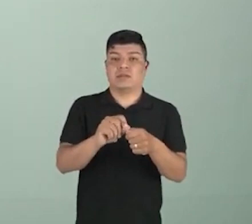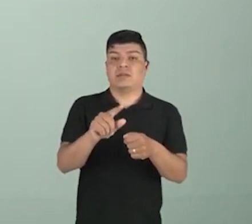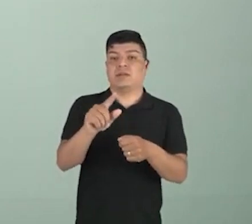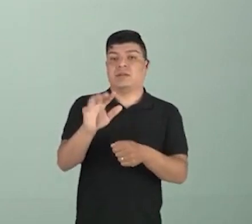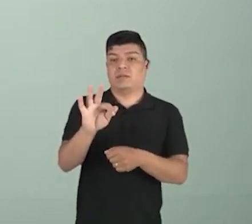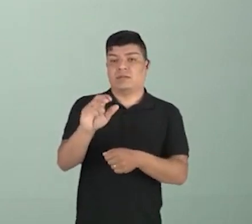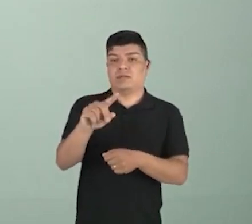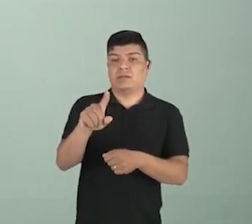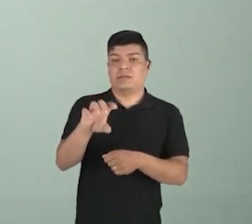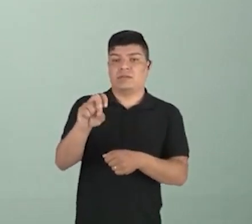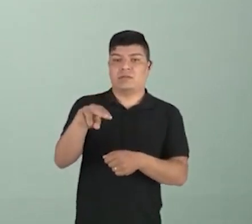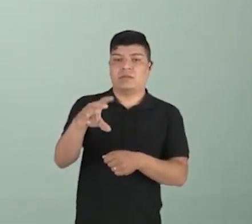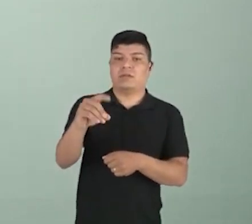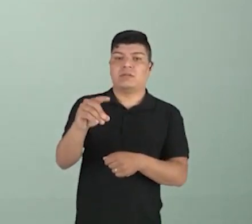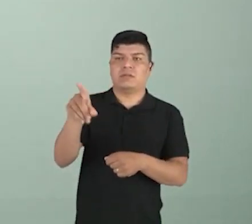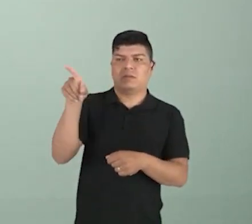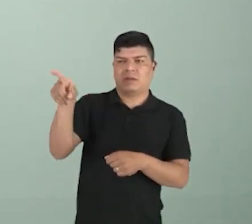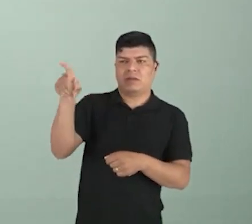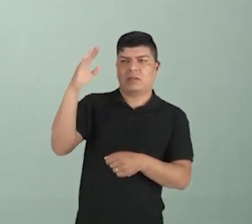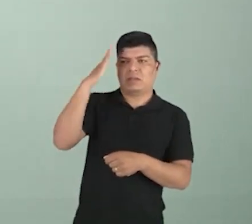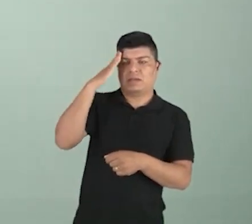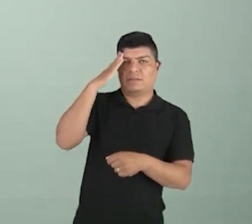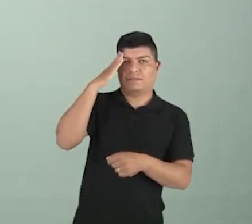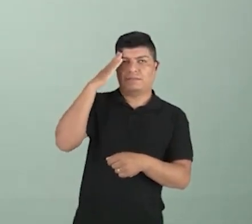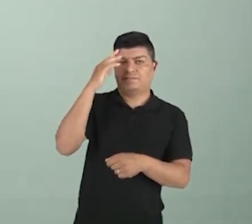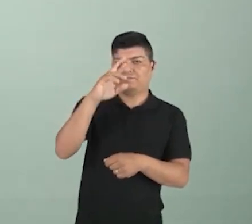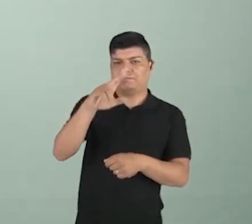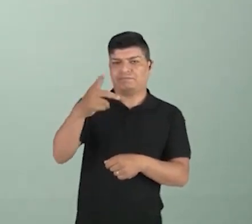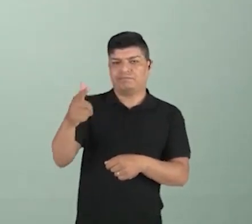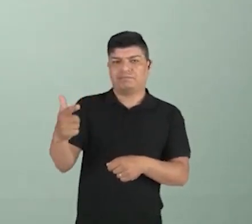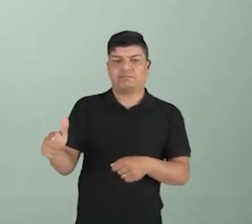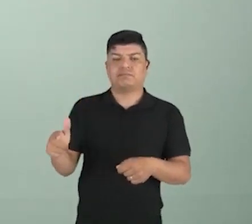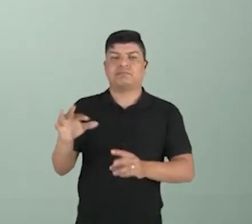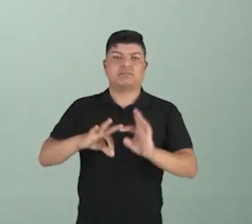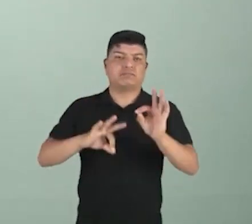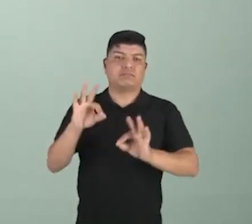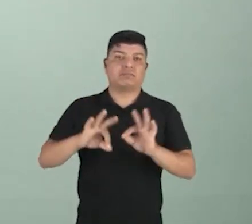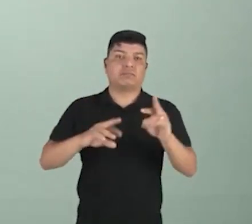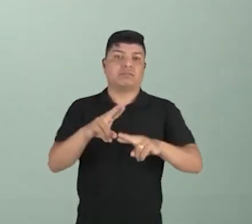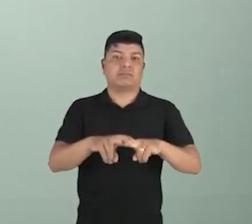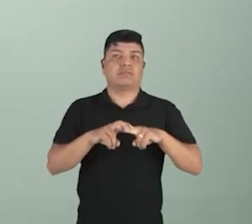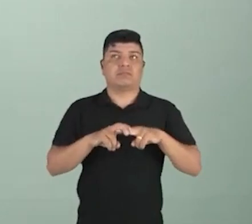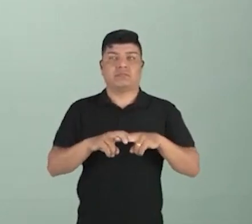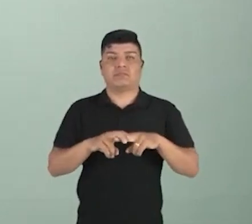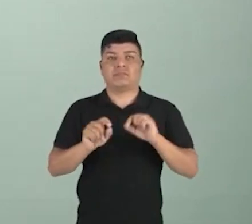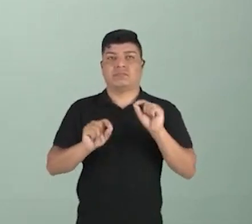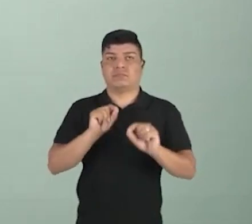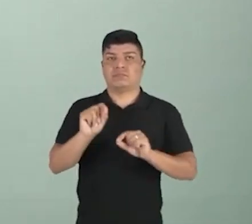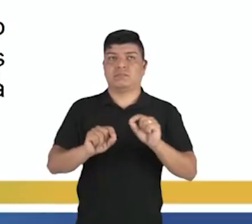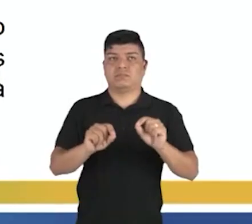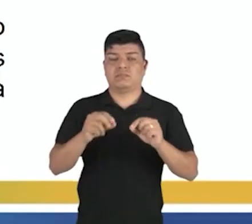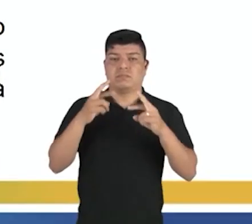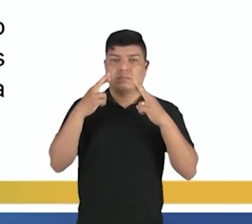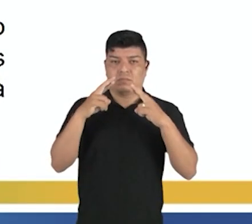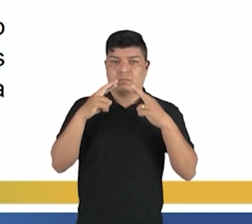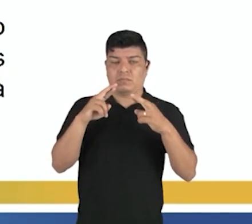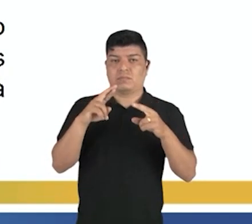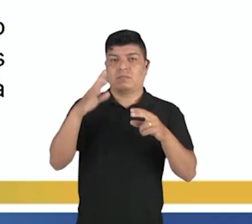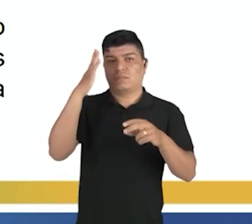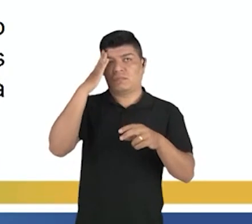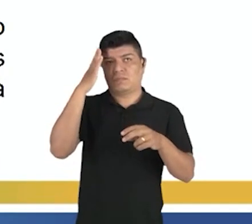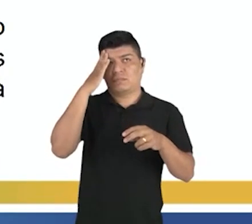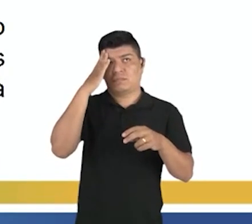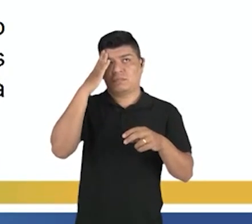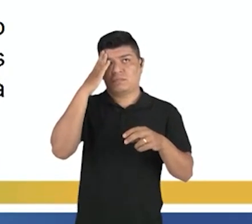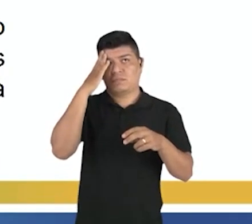fazendo, ela vai saber. Nós não temos essa construção aí. No caso, ele está falando sobre a crítica dos